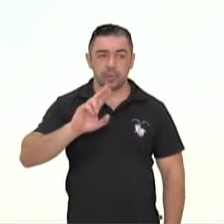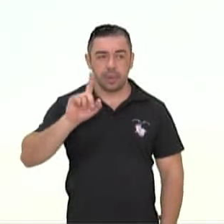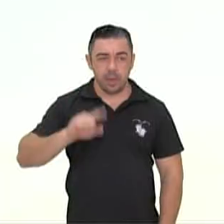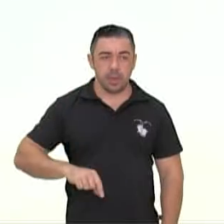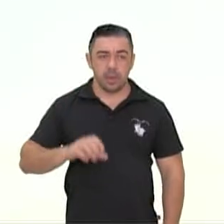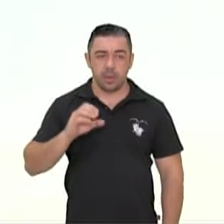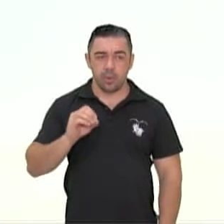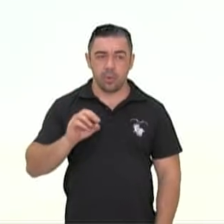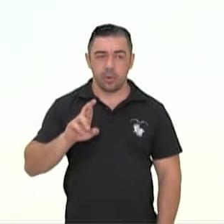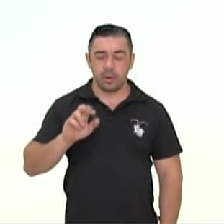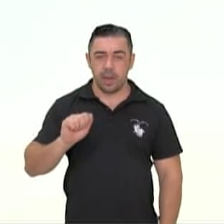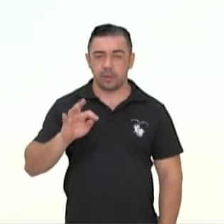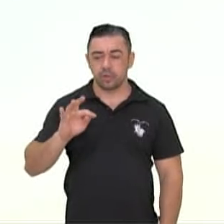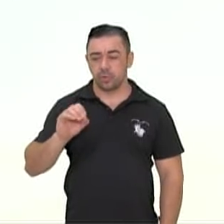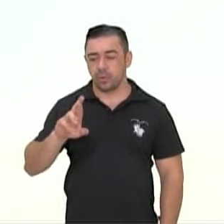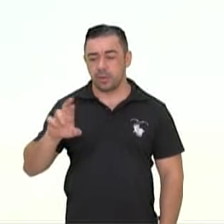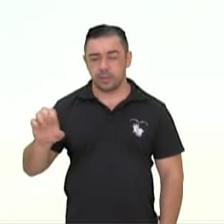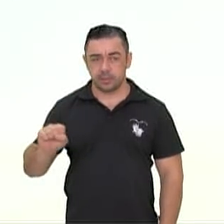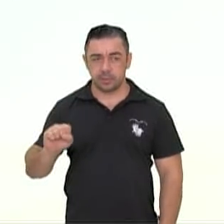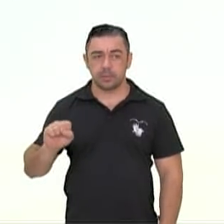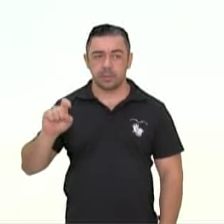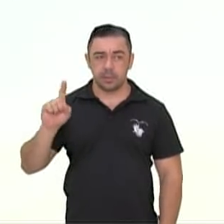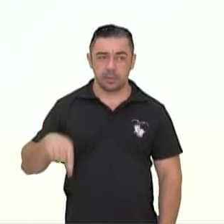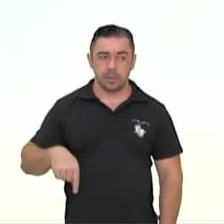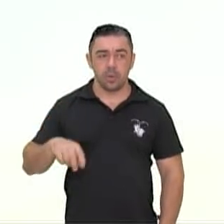nobres belatores, né?